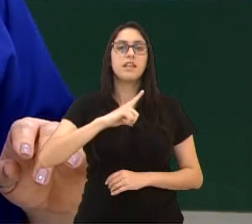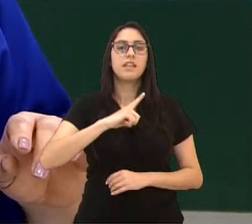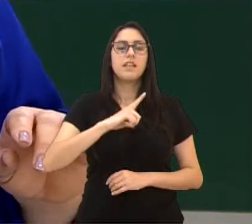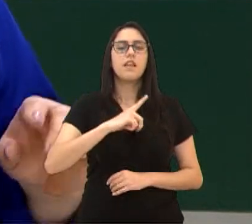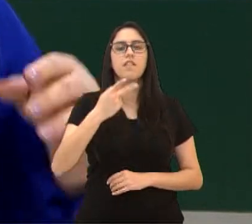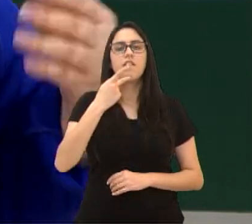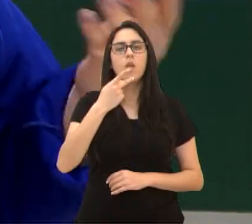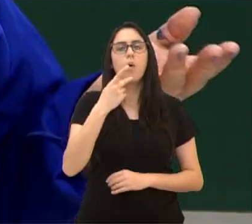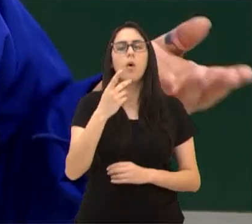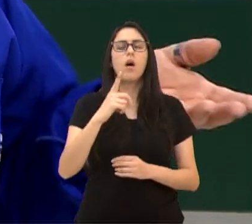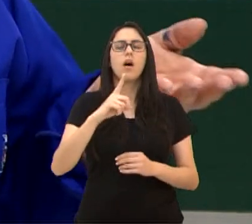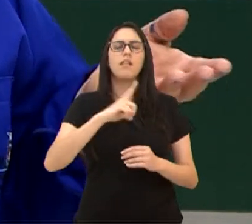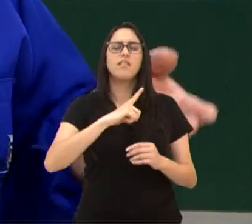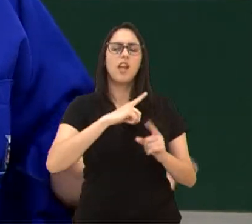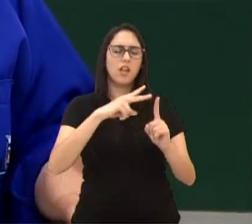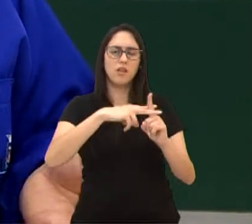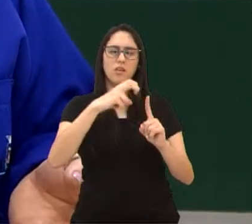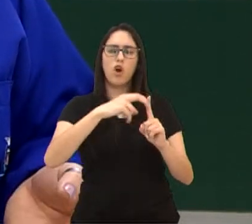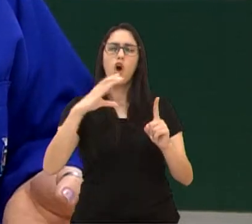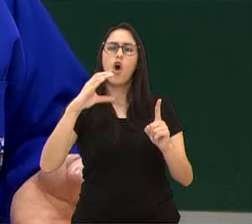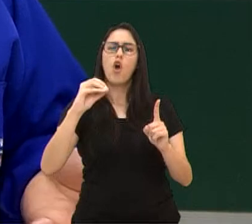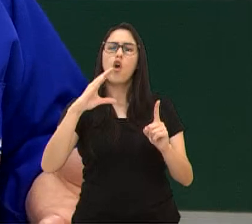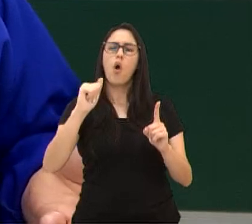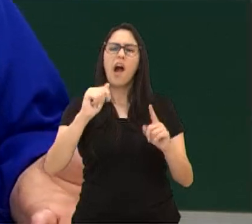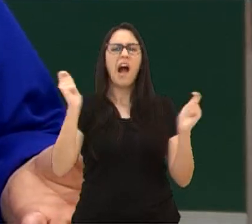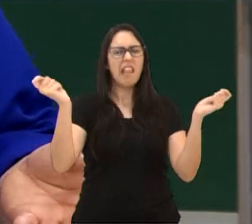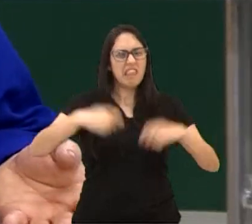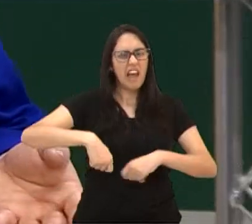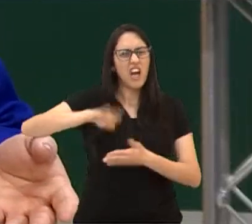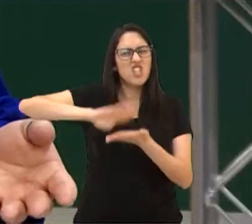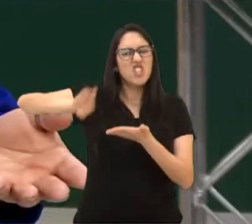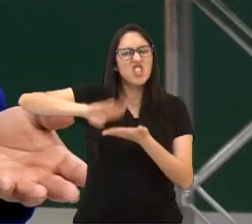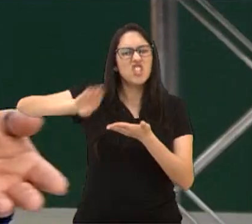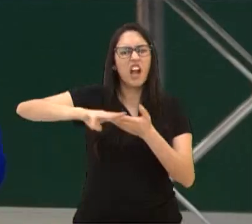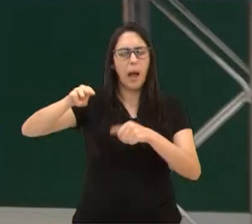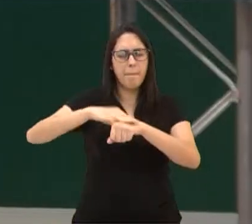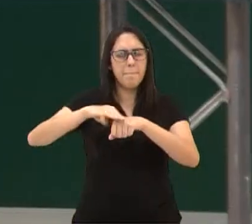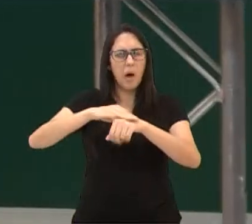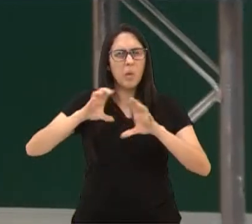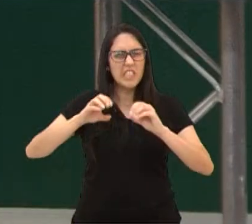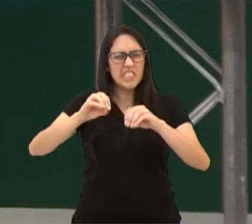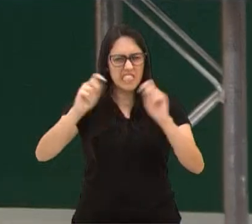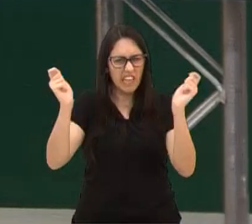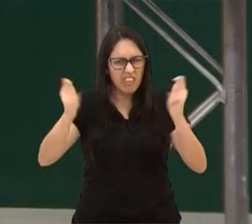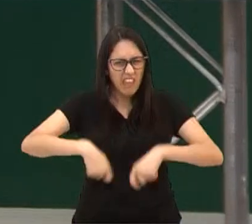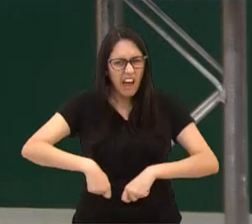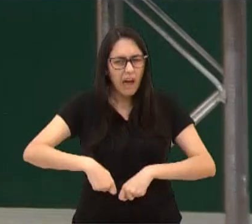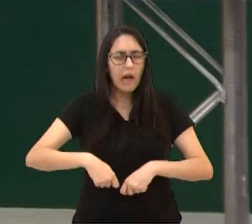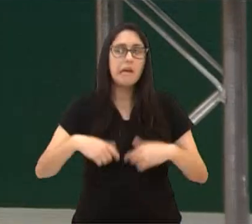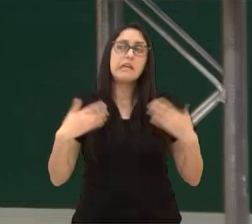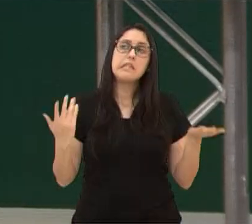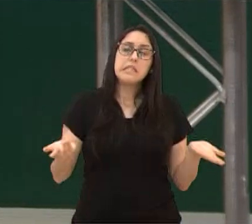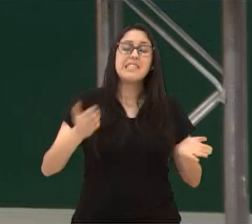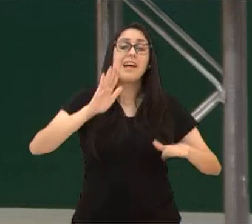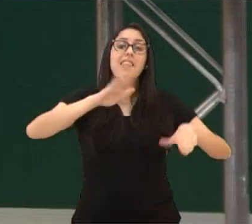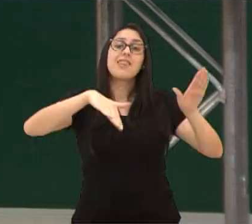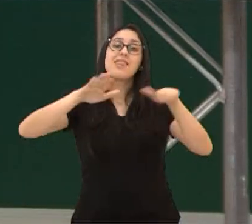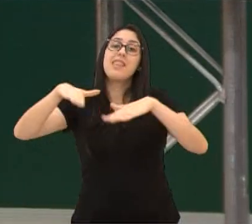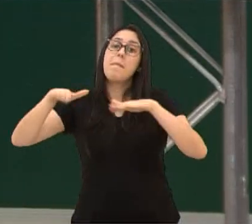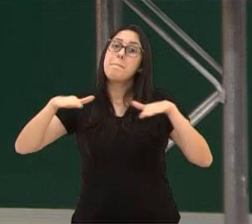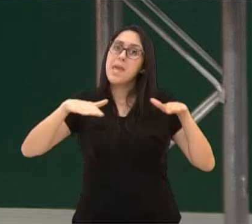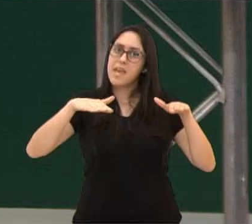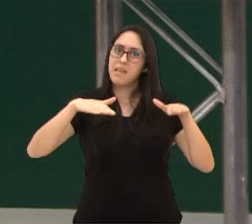retirar a ferrugem? Já ouvi muita gente falando que funciona, mas não sei. Veja, depende do grau